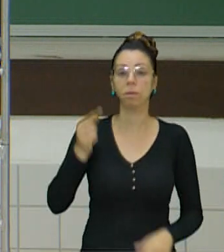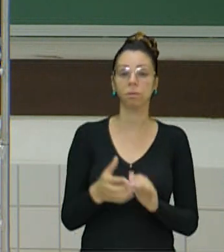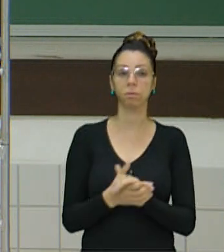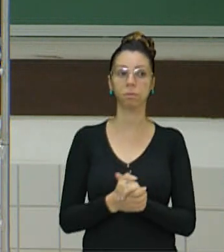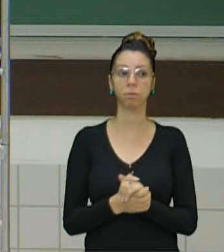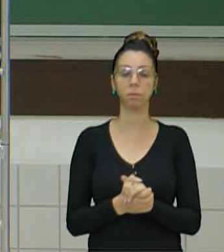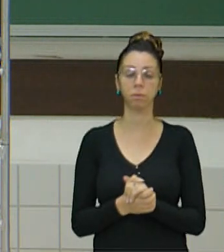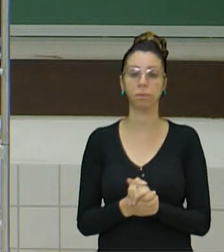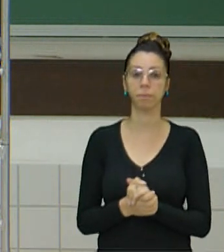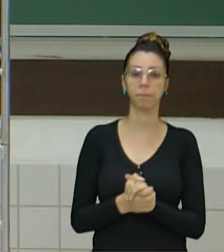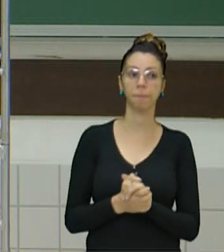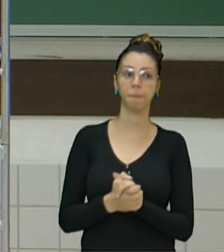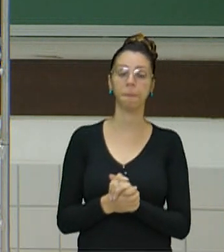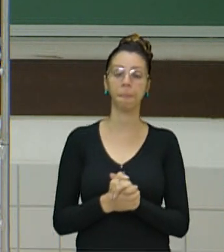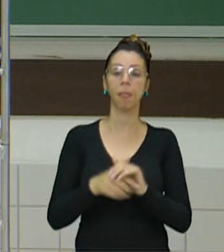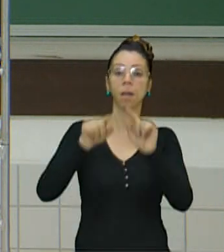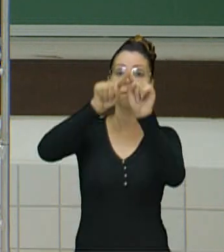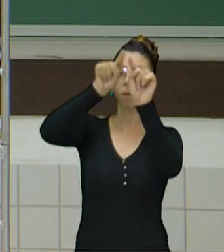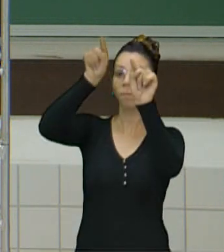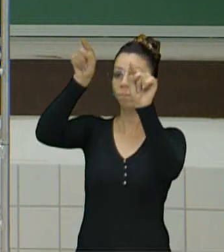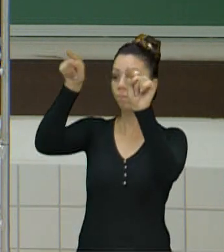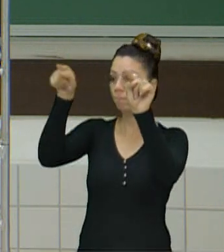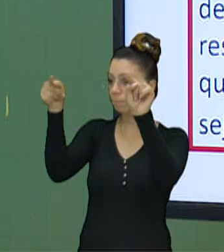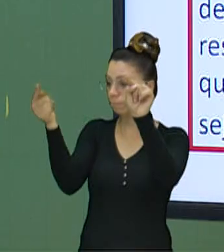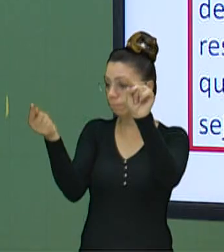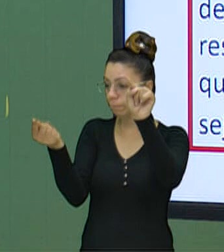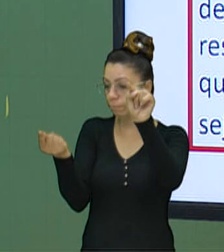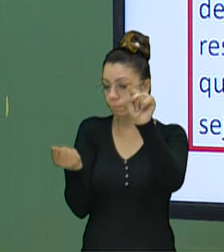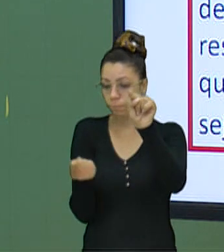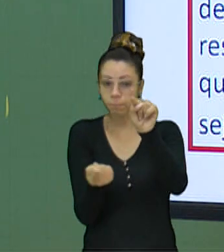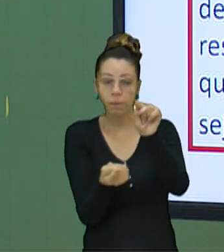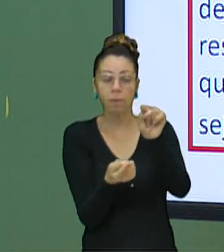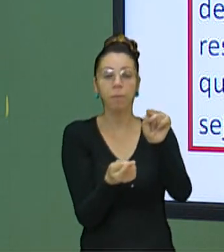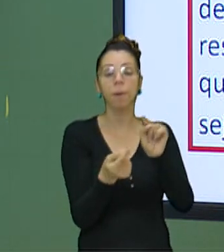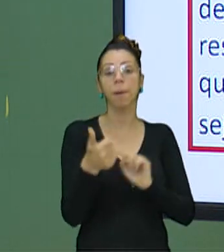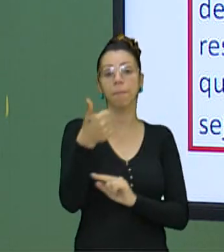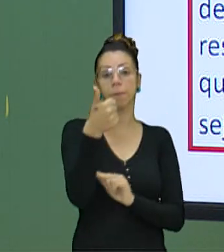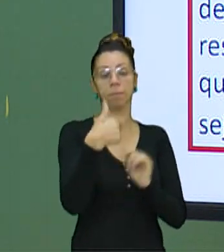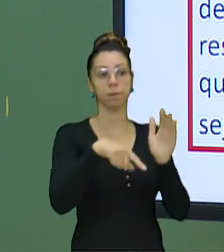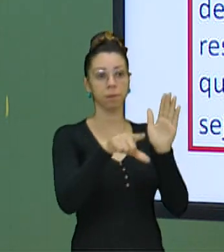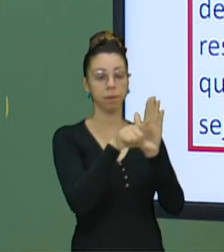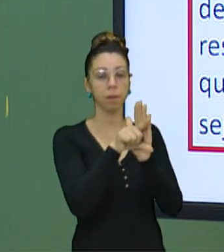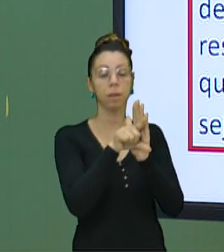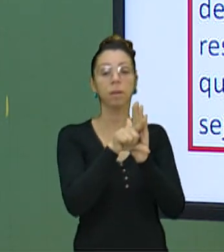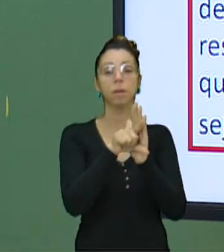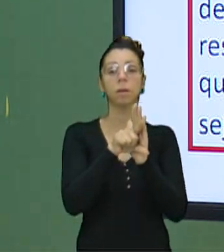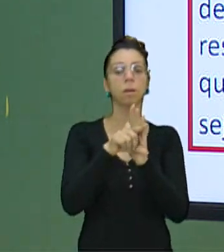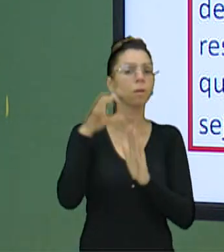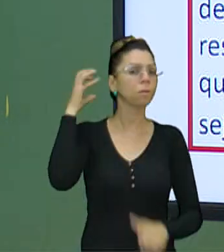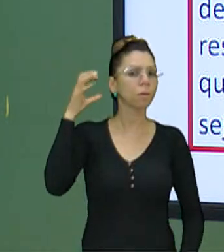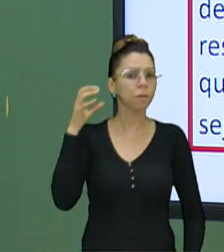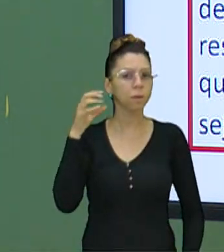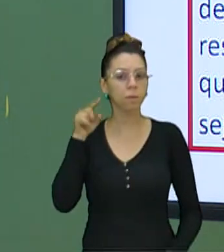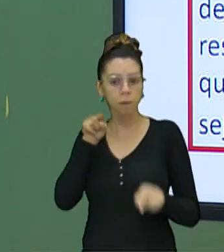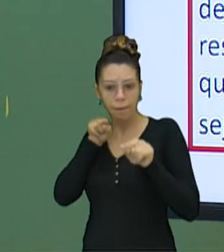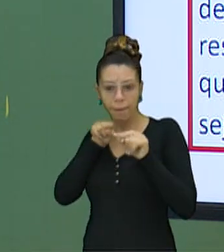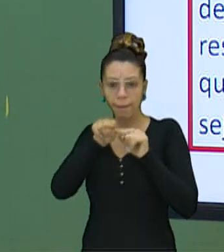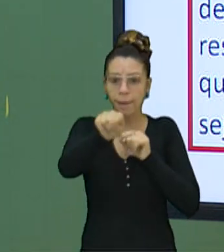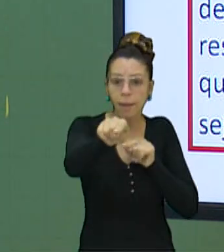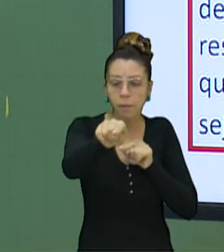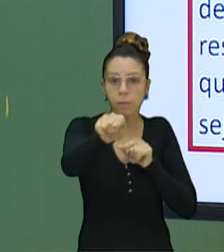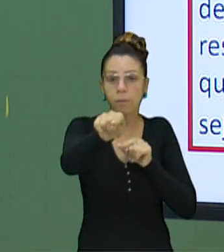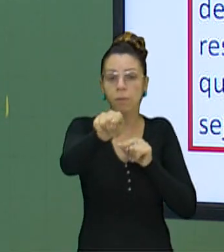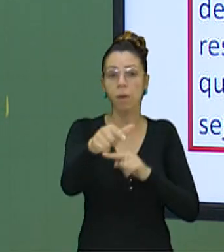está fazendo com que ele vá alinhamento, ou seja, a primeira lei de Newton faz o quê? Vai em linha reta. O que é a segunda lei de Newton? Em